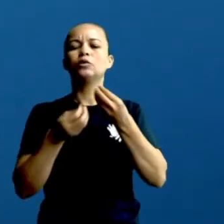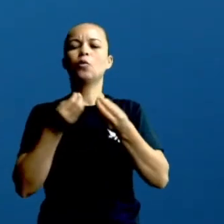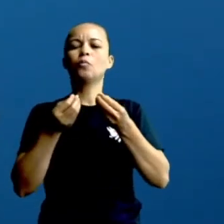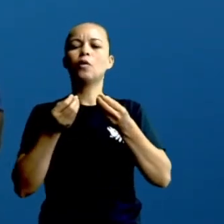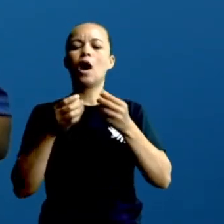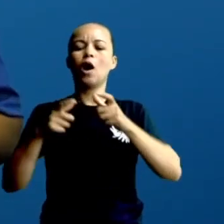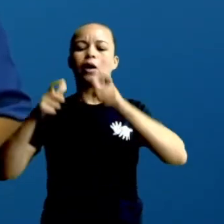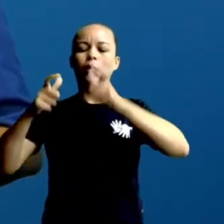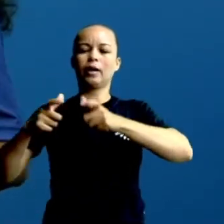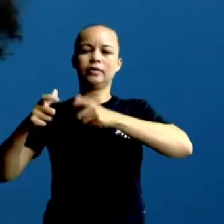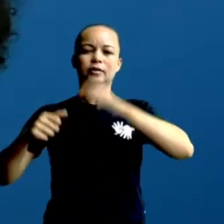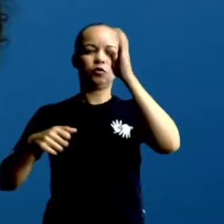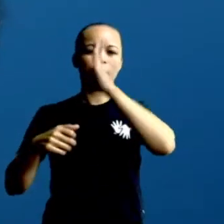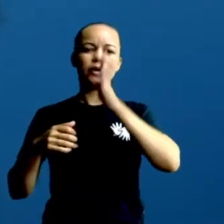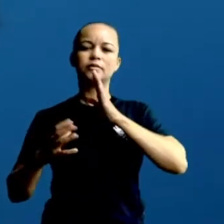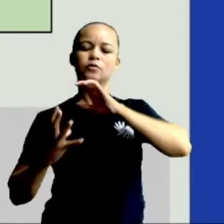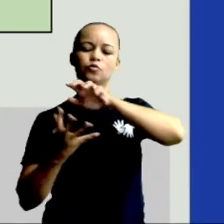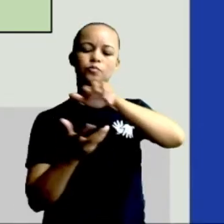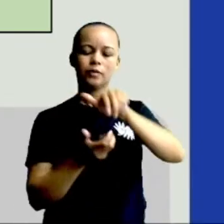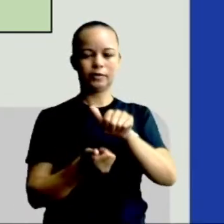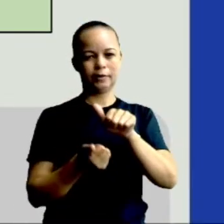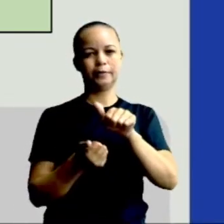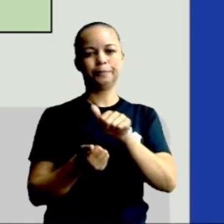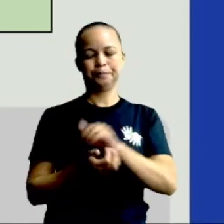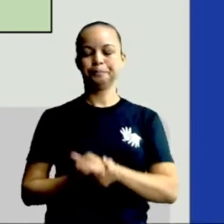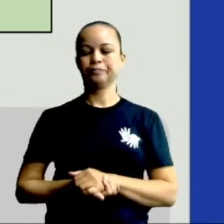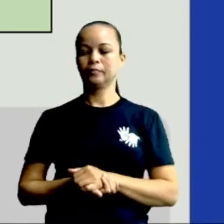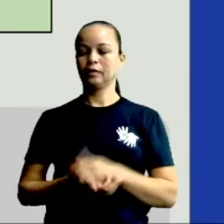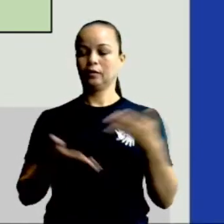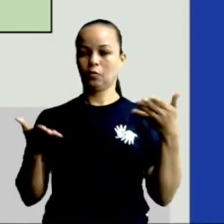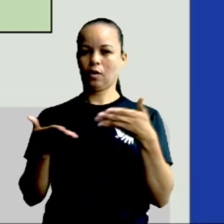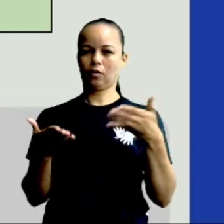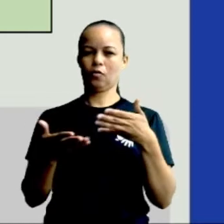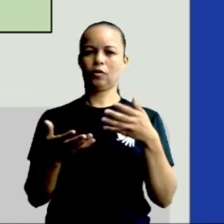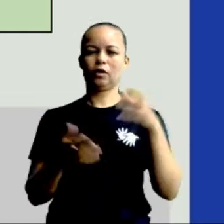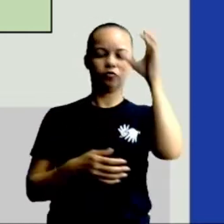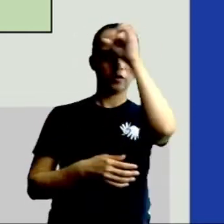nós vamos aprender um pouquinho. Vamos lá? Vamos aprender sobre